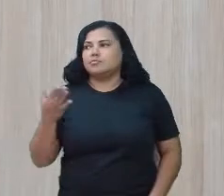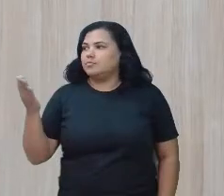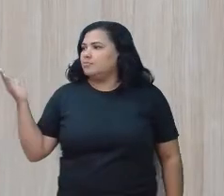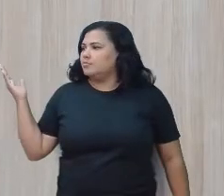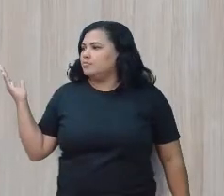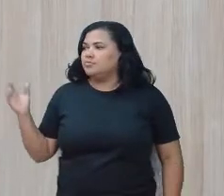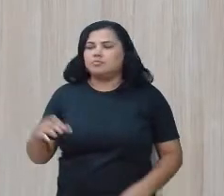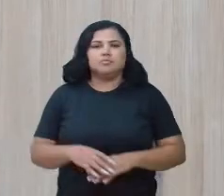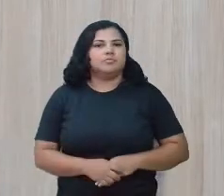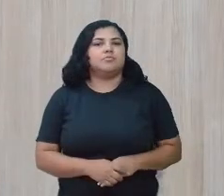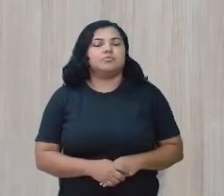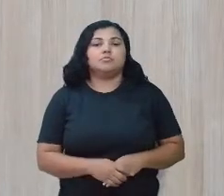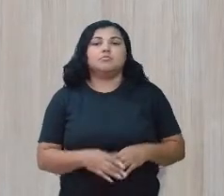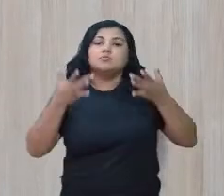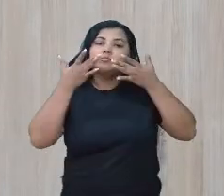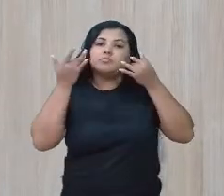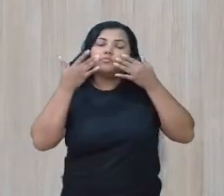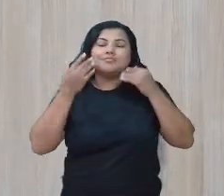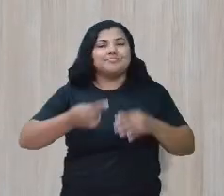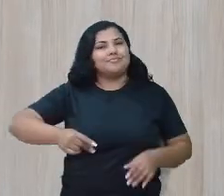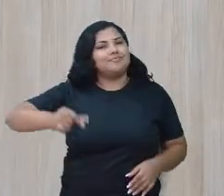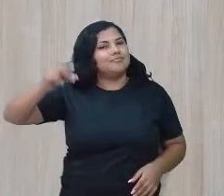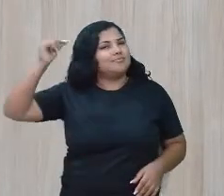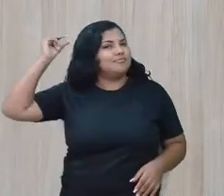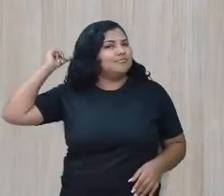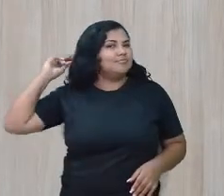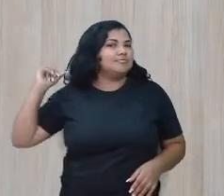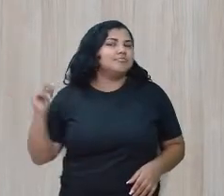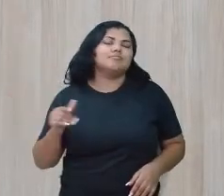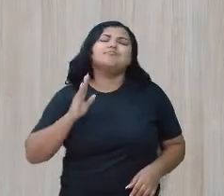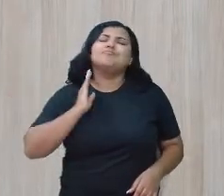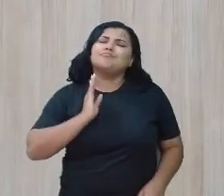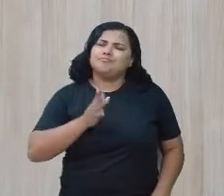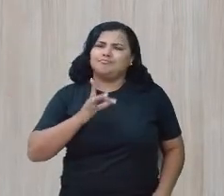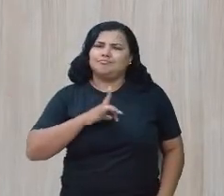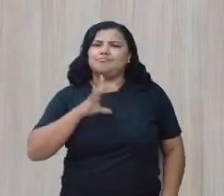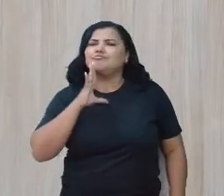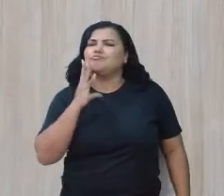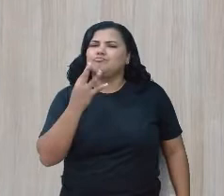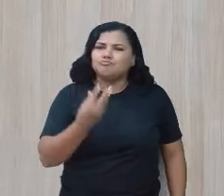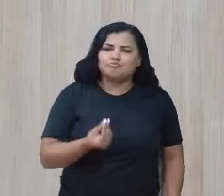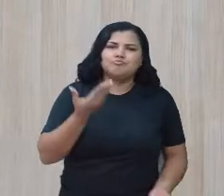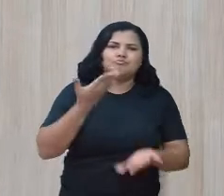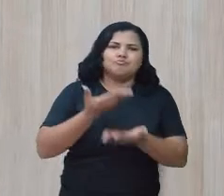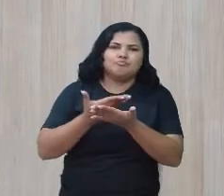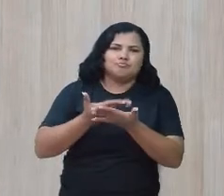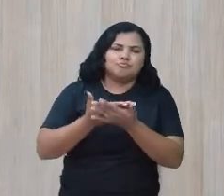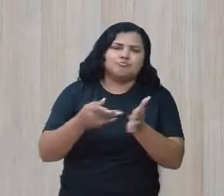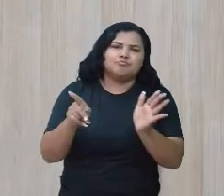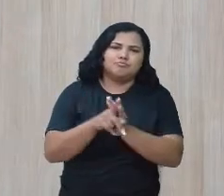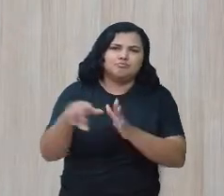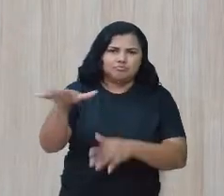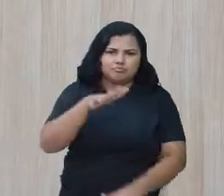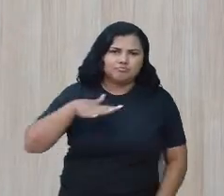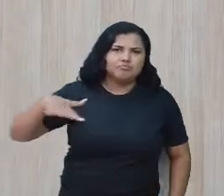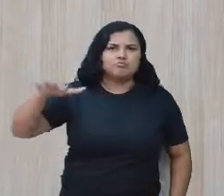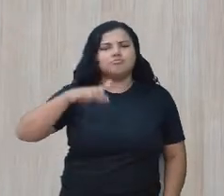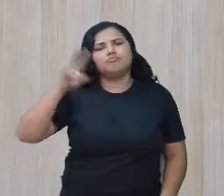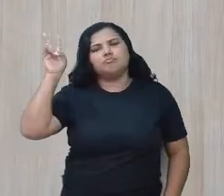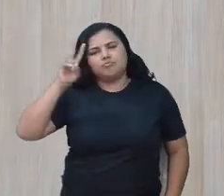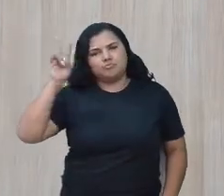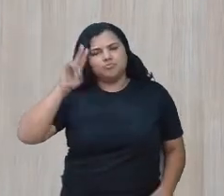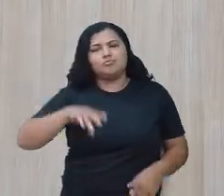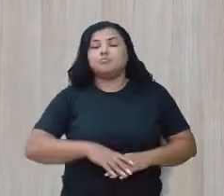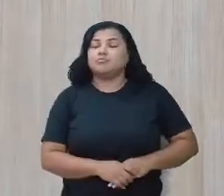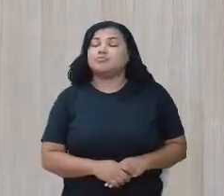é antigo, né? Há conhecimentos, as pesquisas antropológicas, sociológicas,